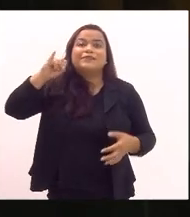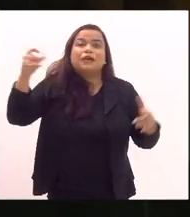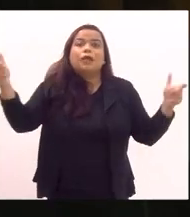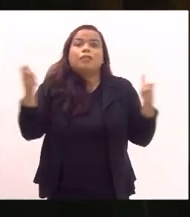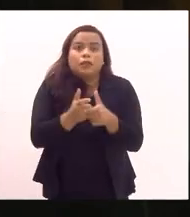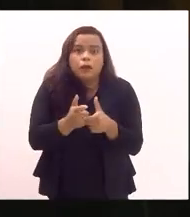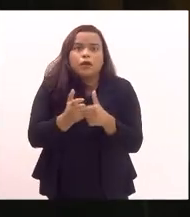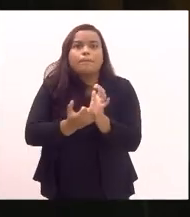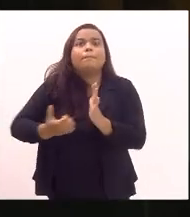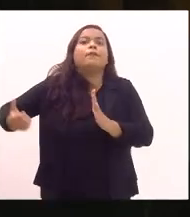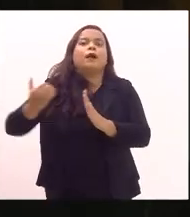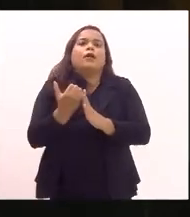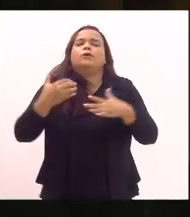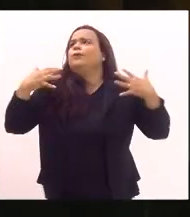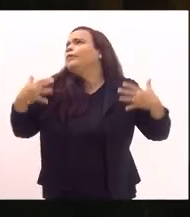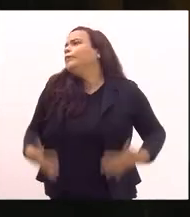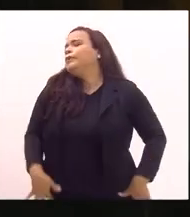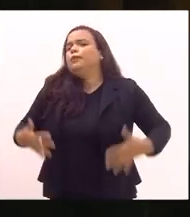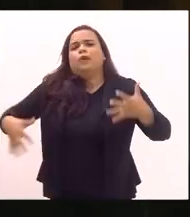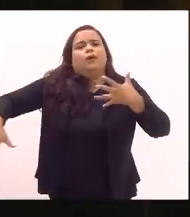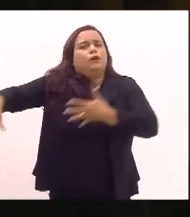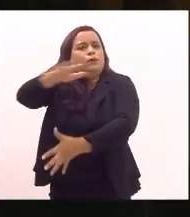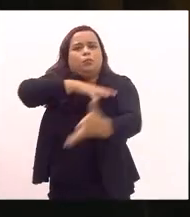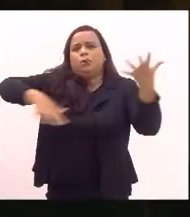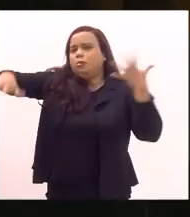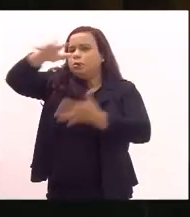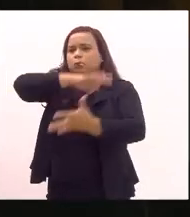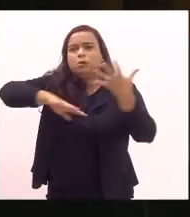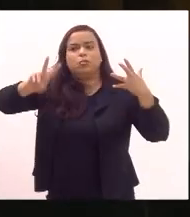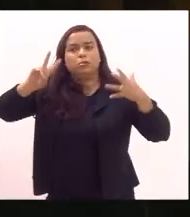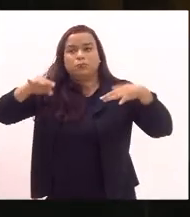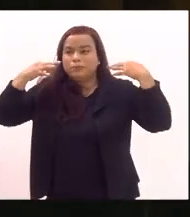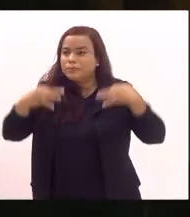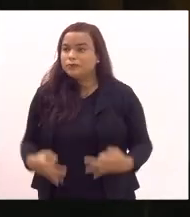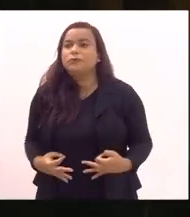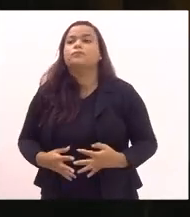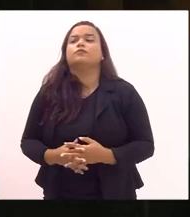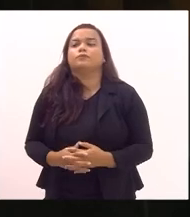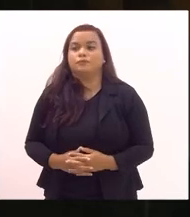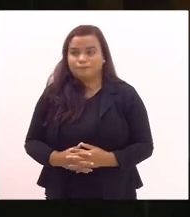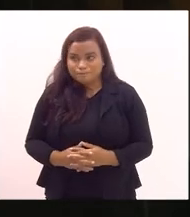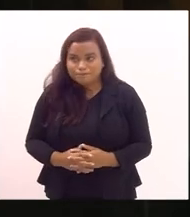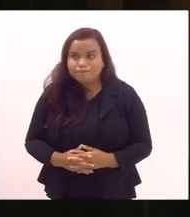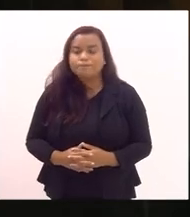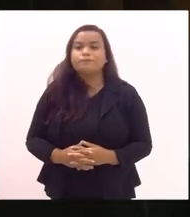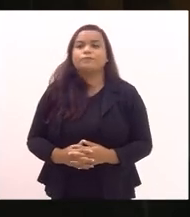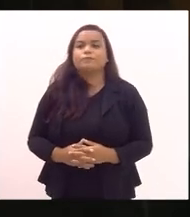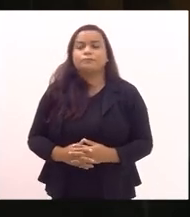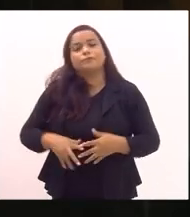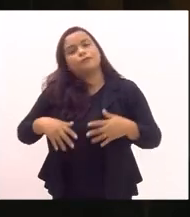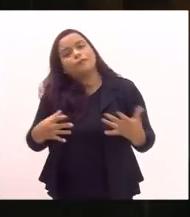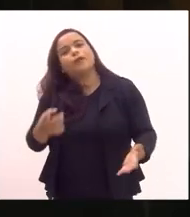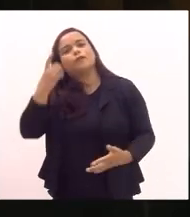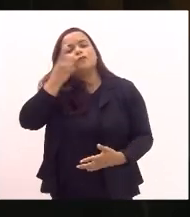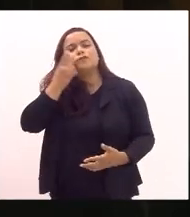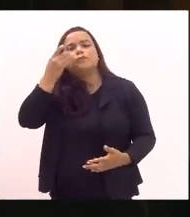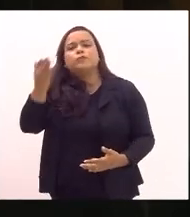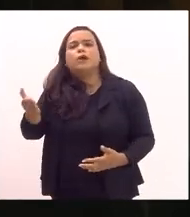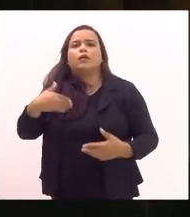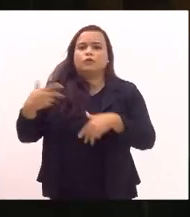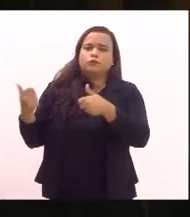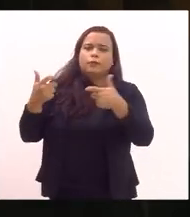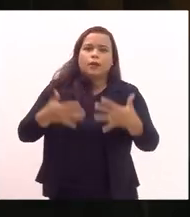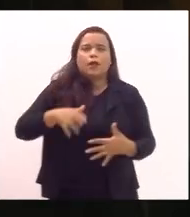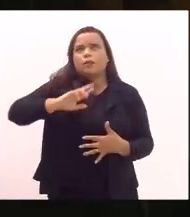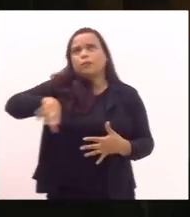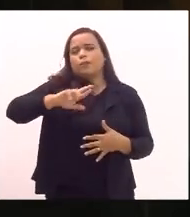reduzida o que caos o nosso estado vai virar a deputada eu não tô falando